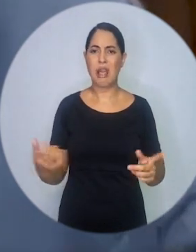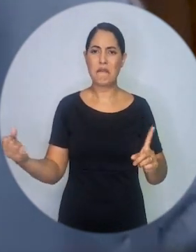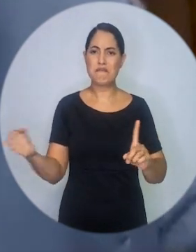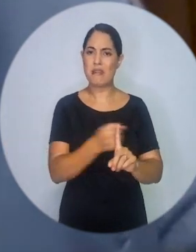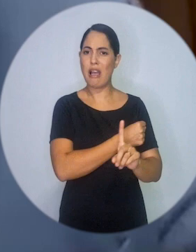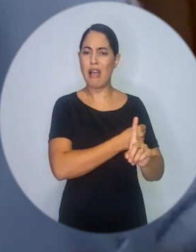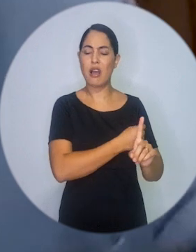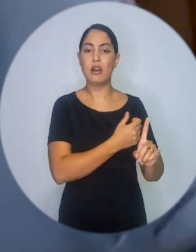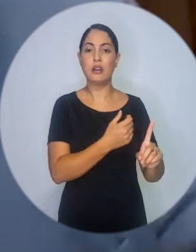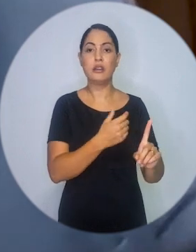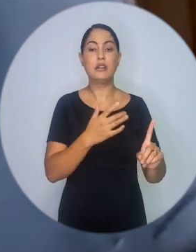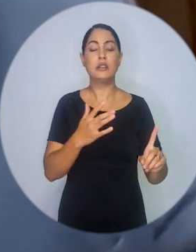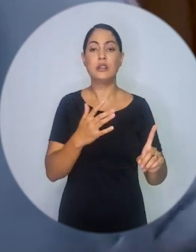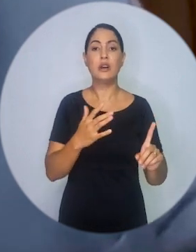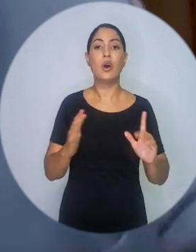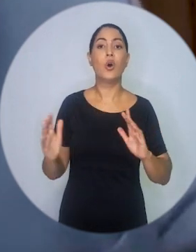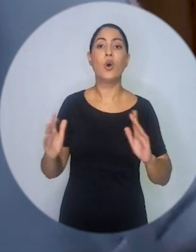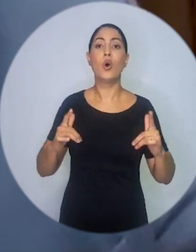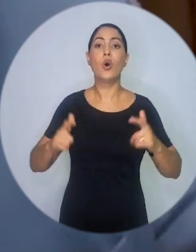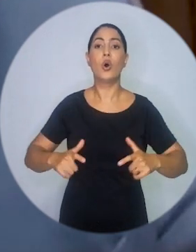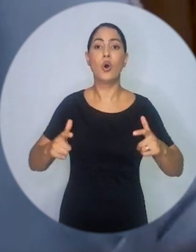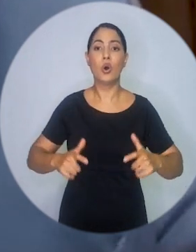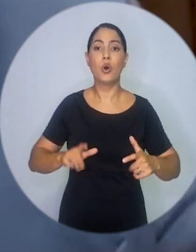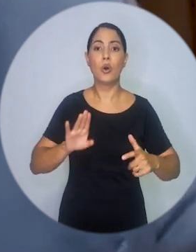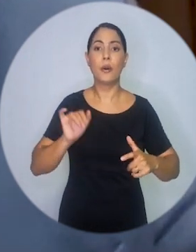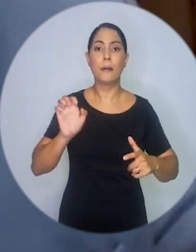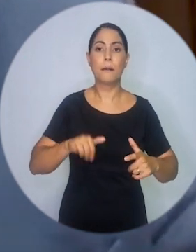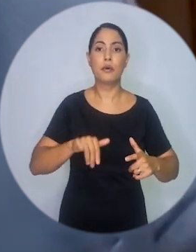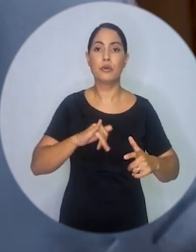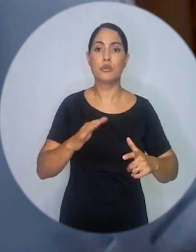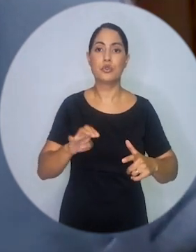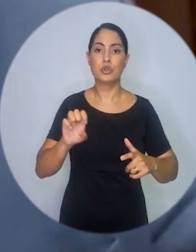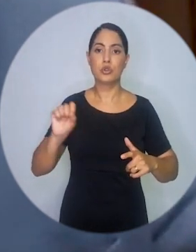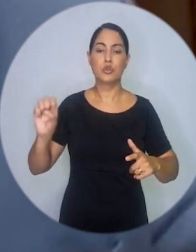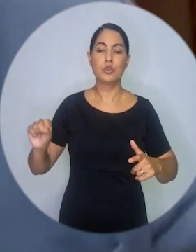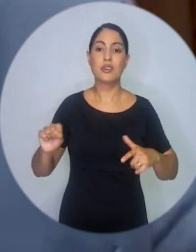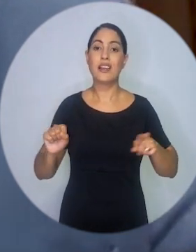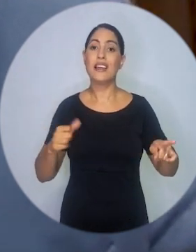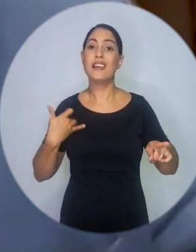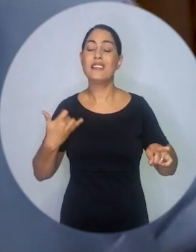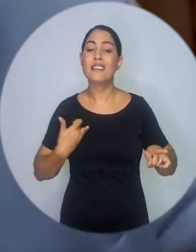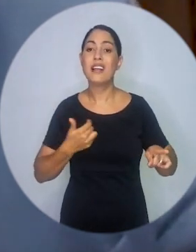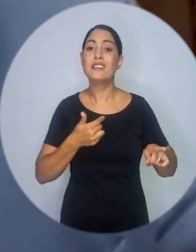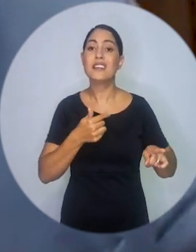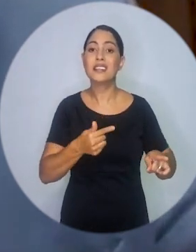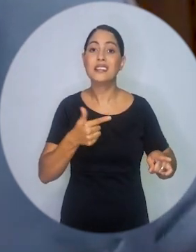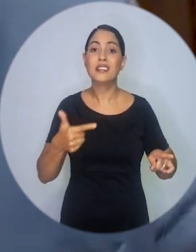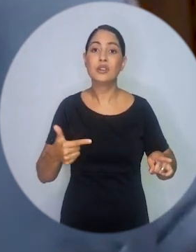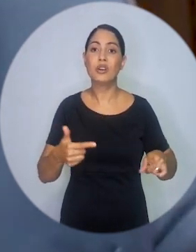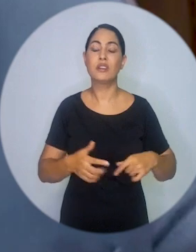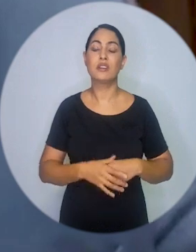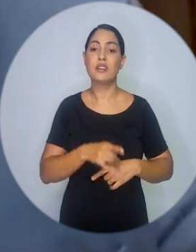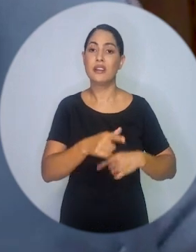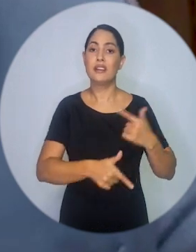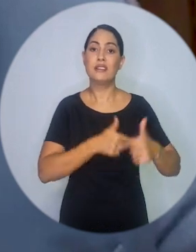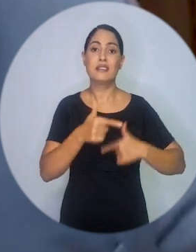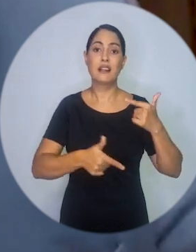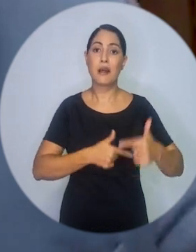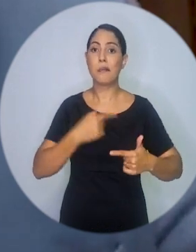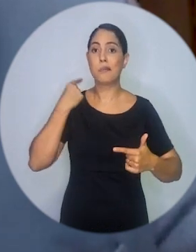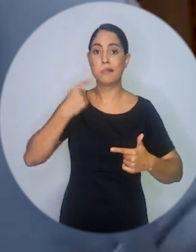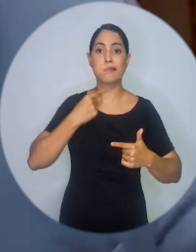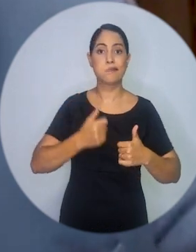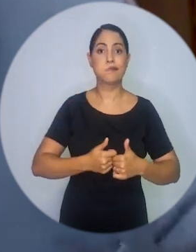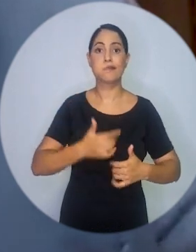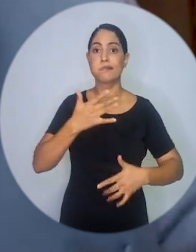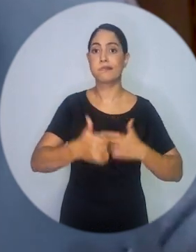advogado, o agrediu saindo do foro, e em Bom Jesus, um colega idoso, um colega de 72 anos, com uma larga folha de serviços prestados